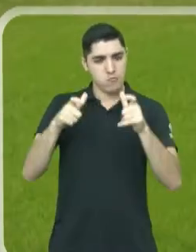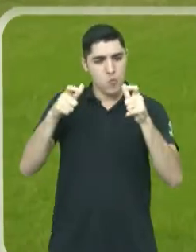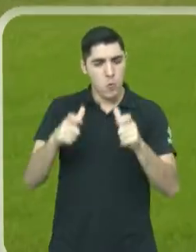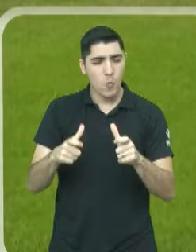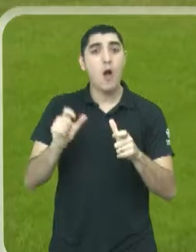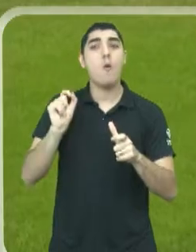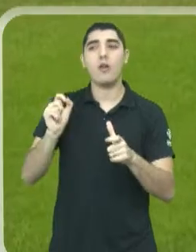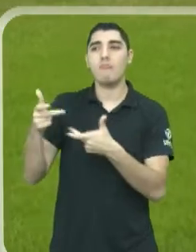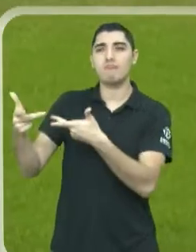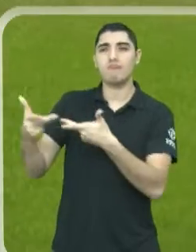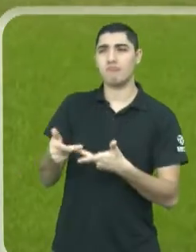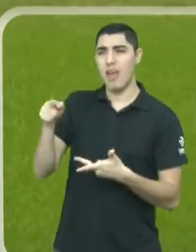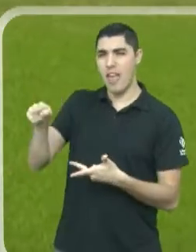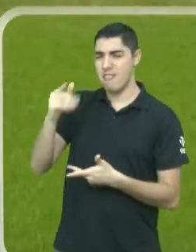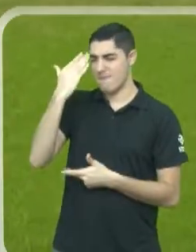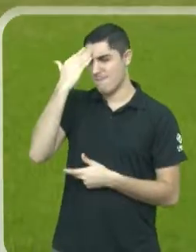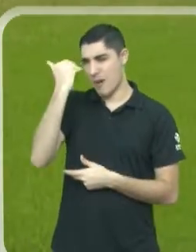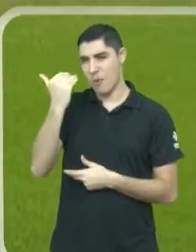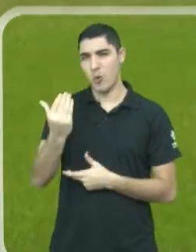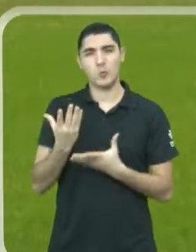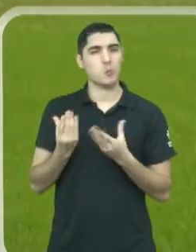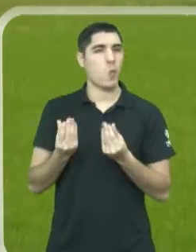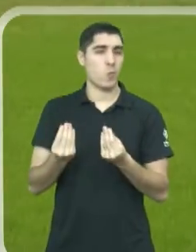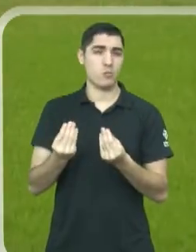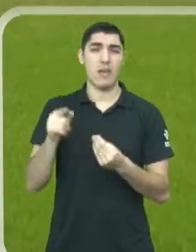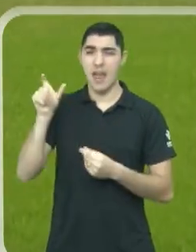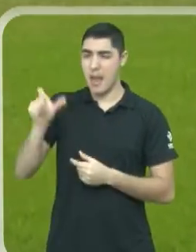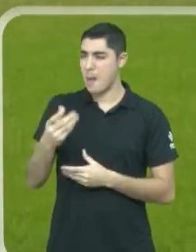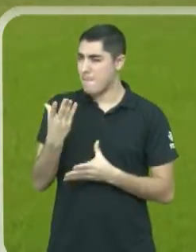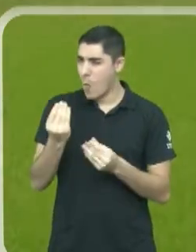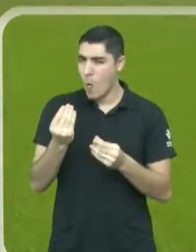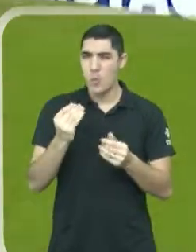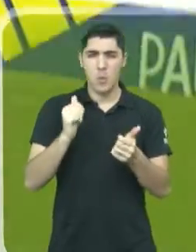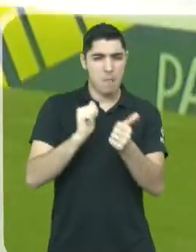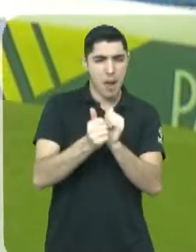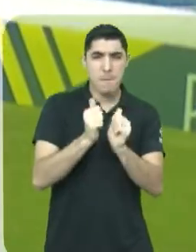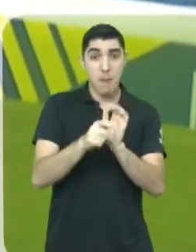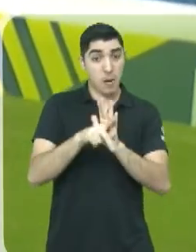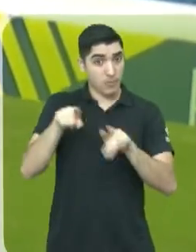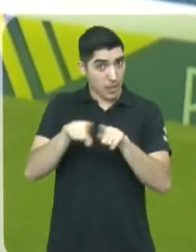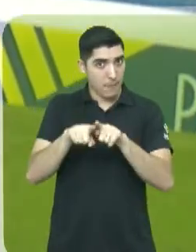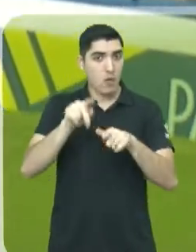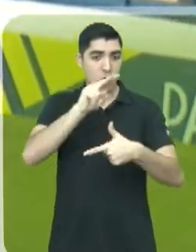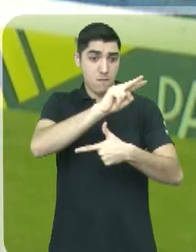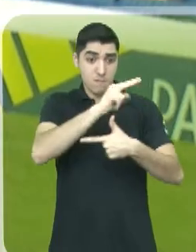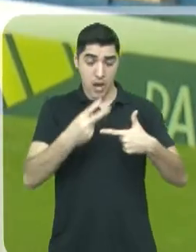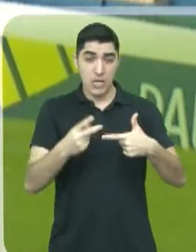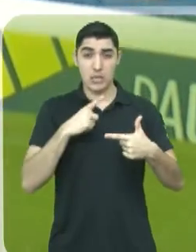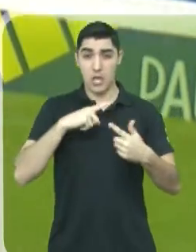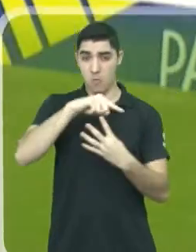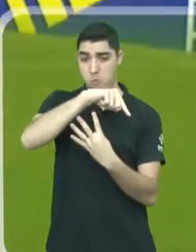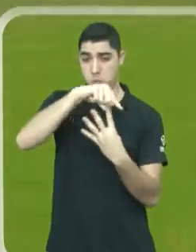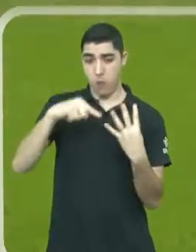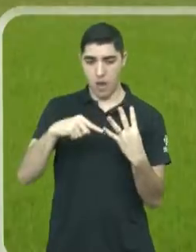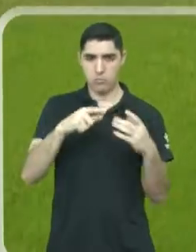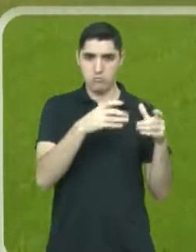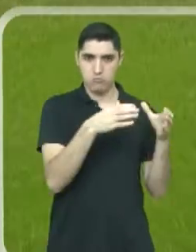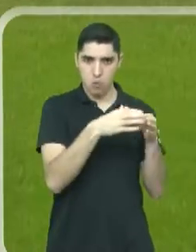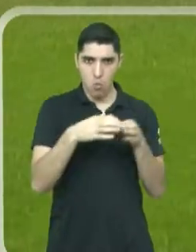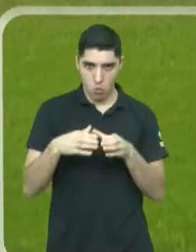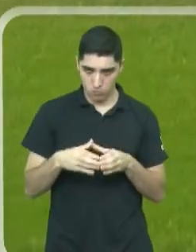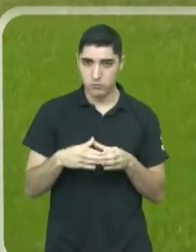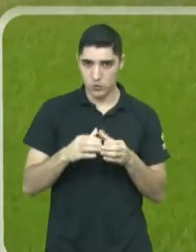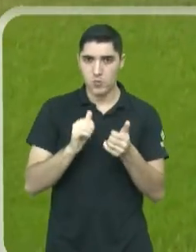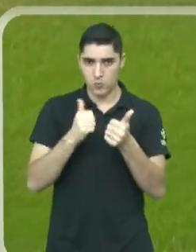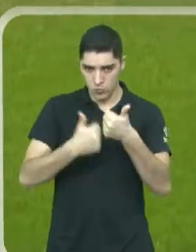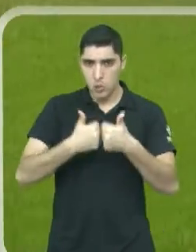convidado brilhou e brilhou muito. O cara que jogou muito por aqui e no Vale do Paraíba, jogou em 4 clubes aqui no Vale do Paraíba,